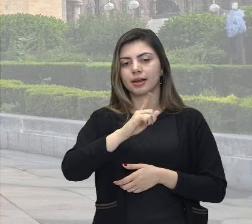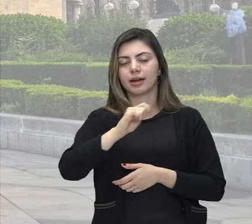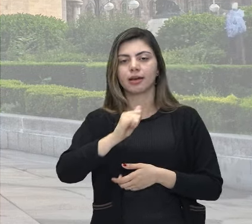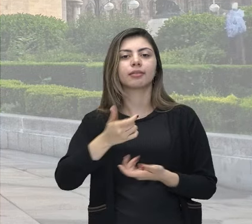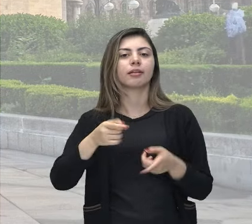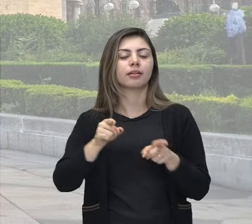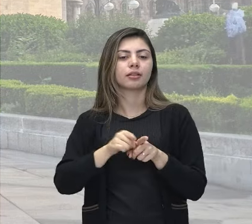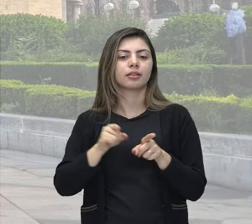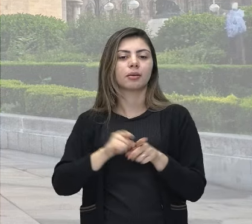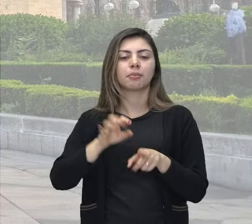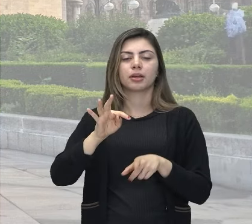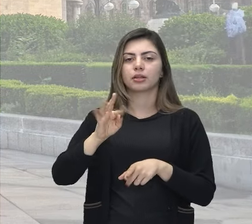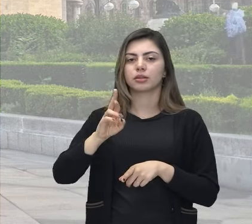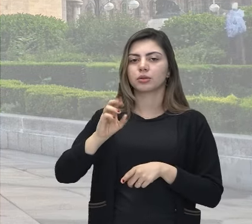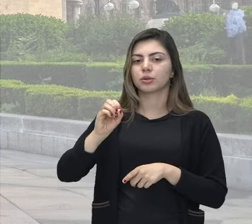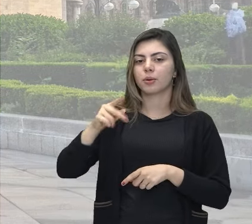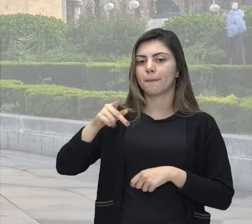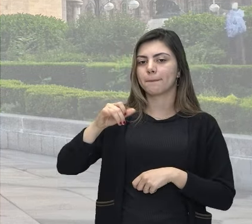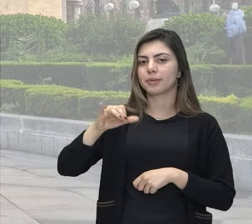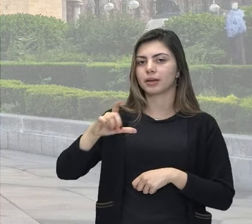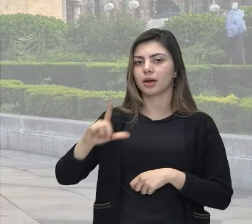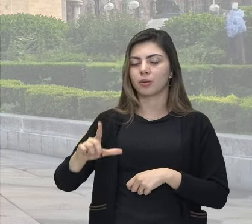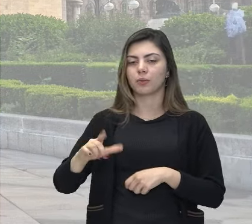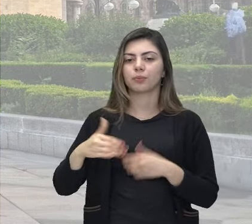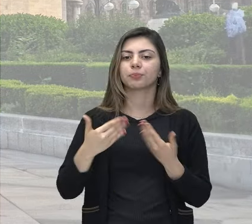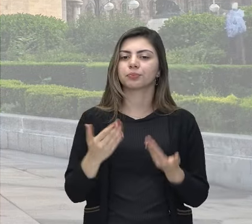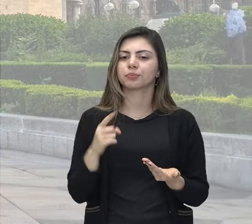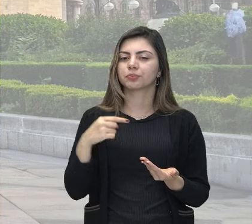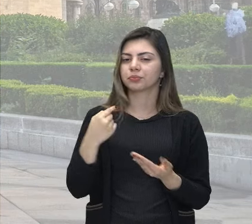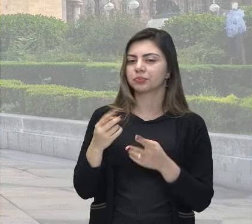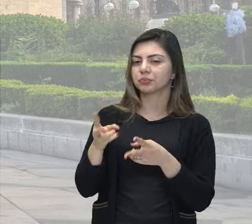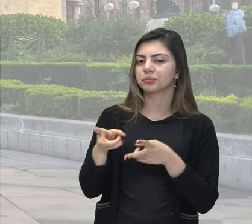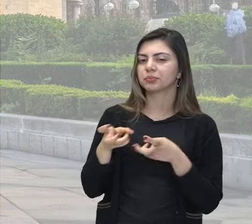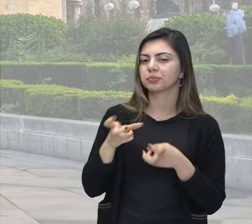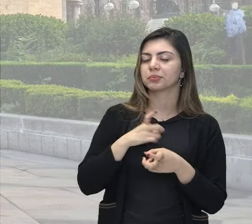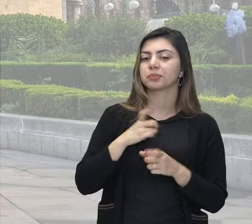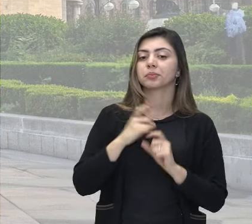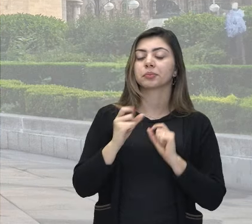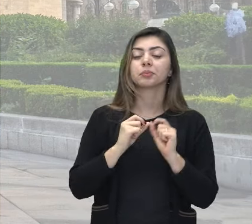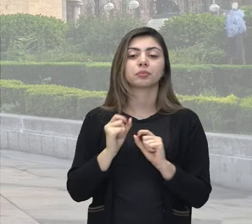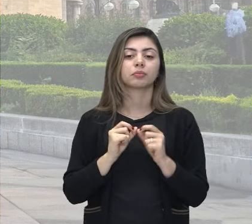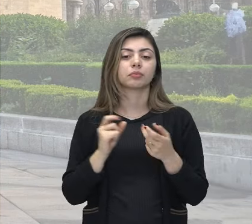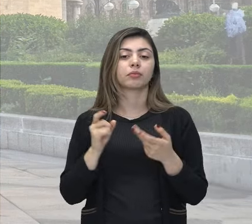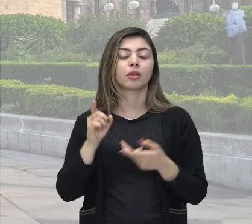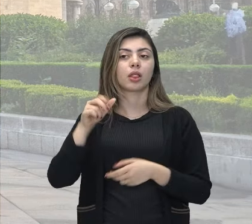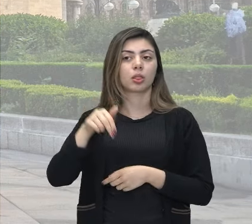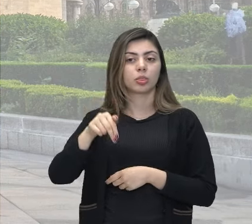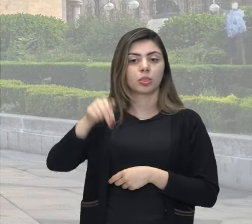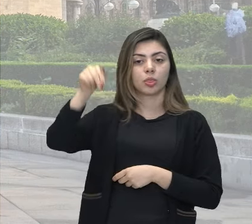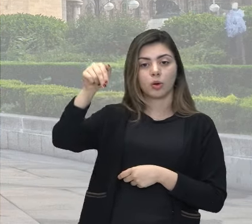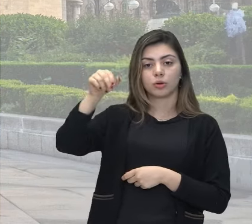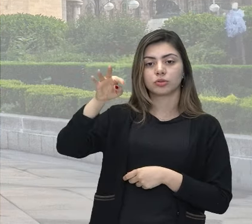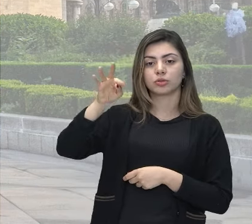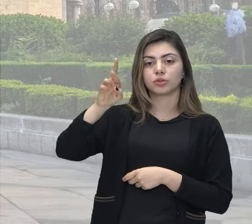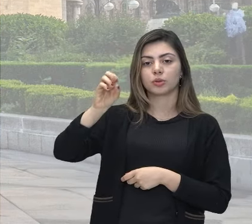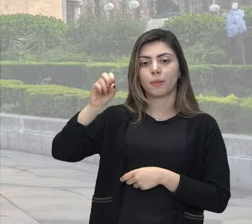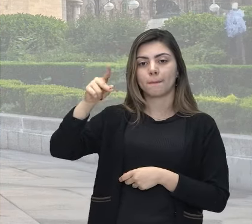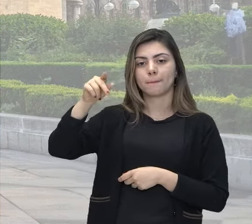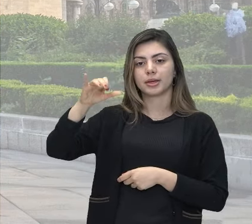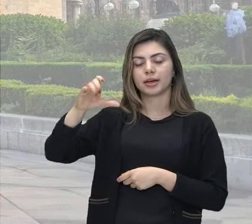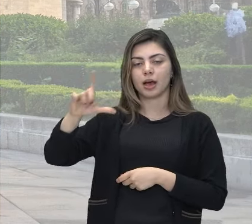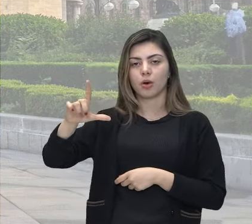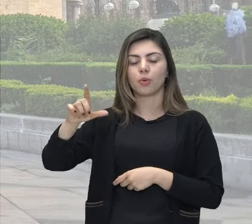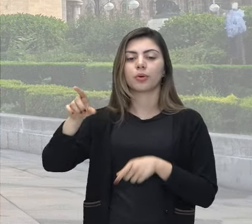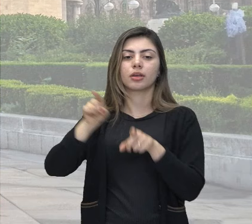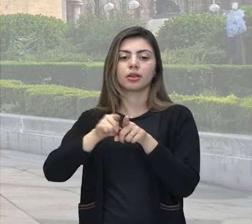tá? Na zona tropical, tá? Então, a gente observa que vai estar na zona tropical norte, né? E também vai estar na